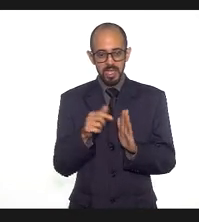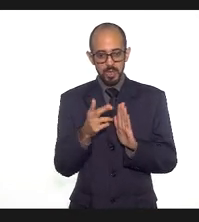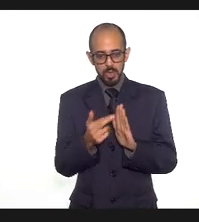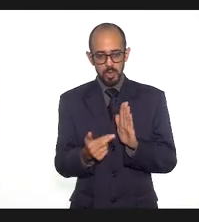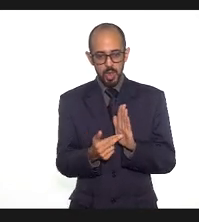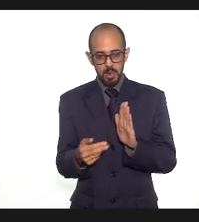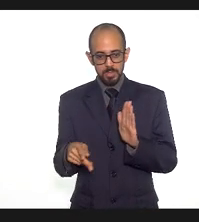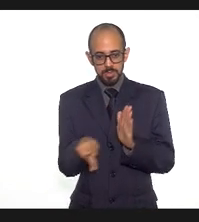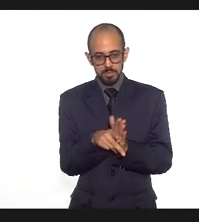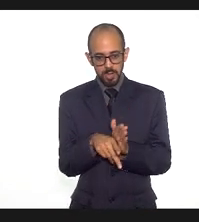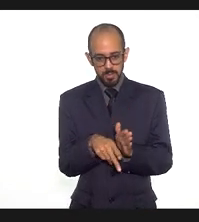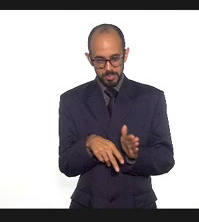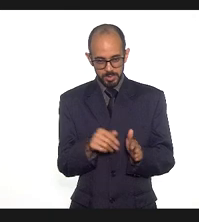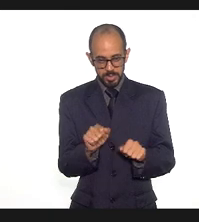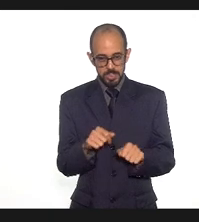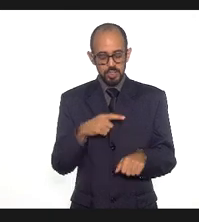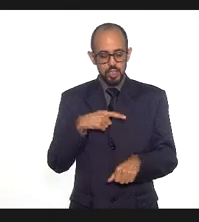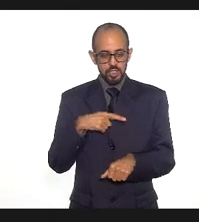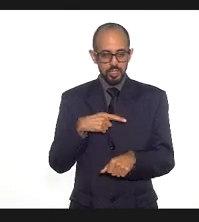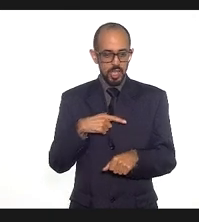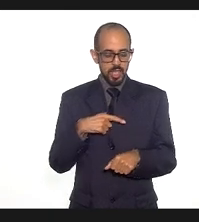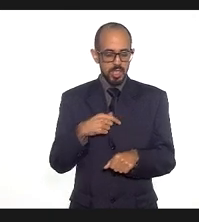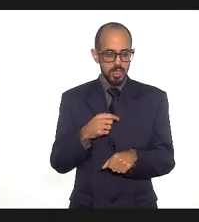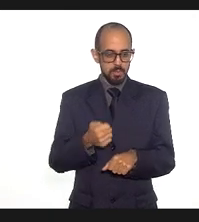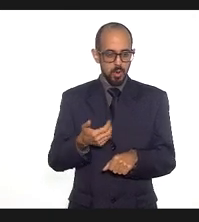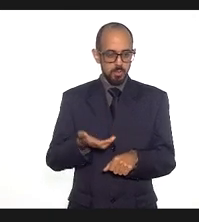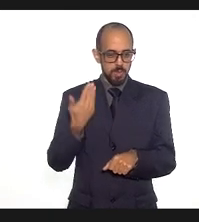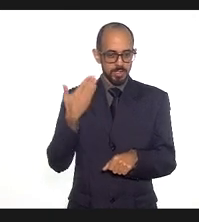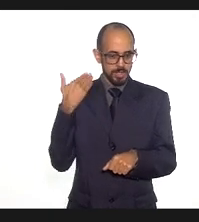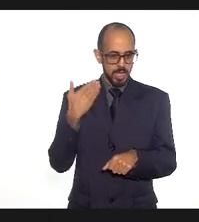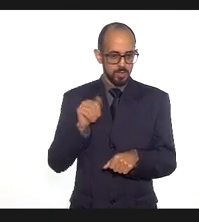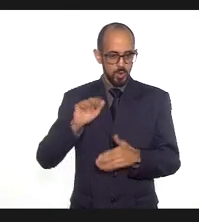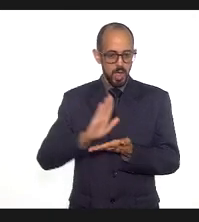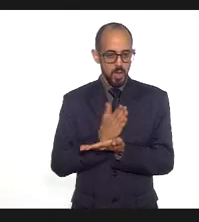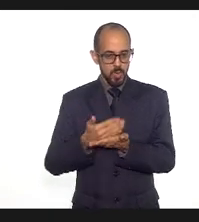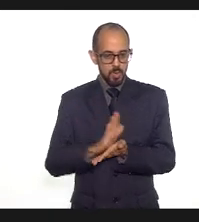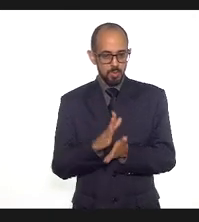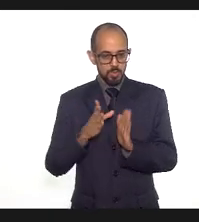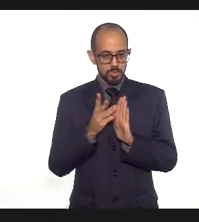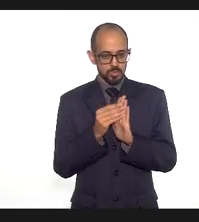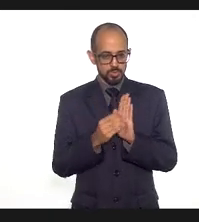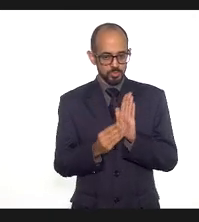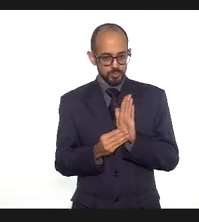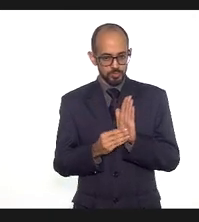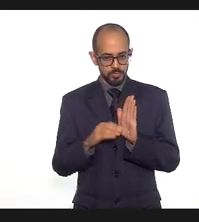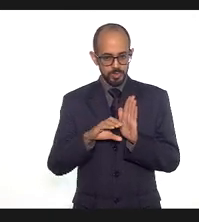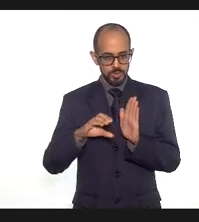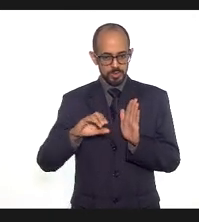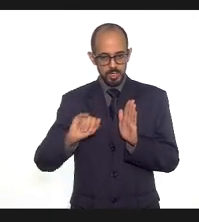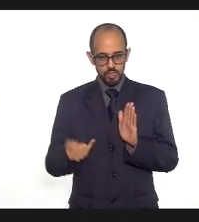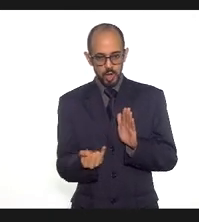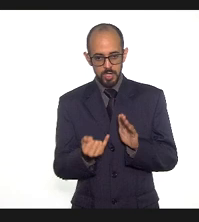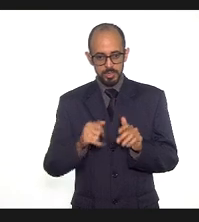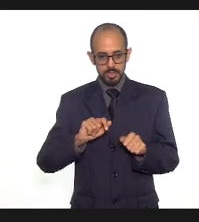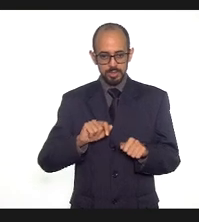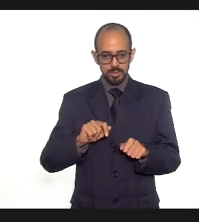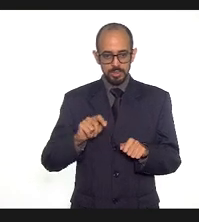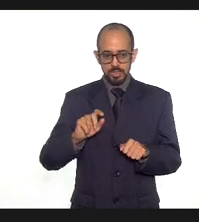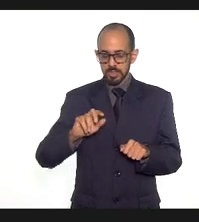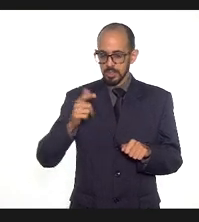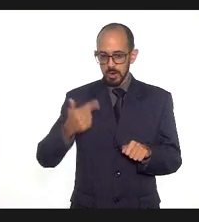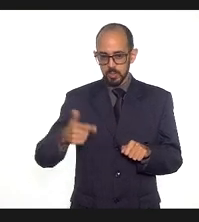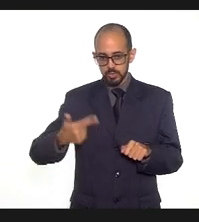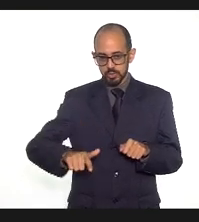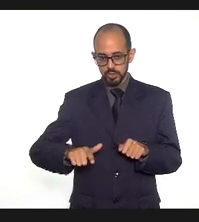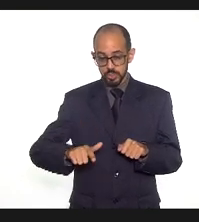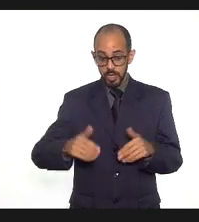A gente viveu alguns momentos atrás matérias aqui que avaliamos na CCJ, semanas atrás, que elas não tinham a menor afronta